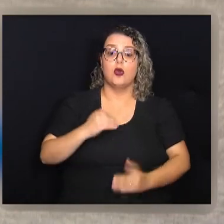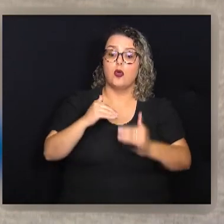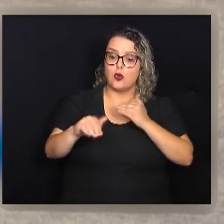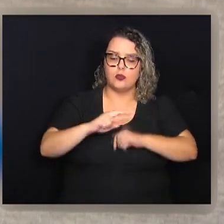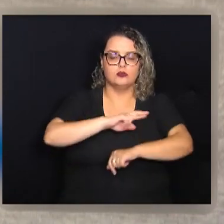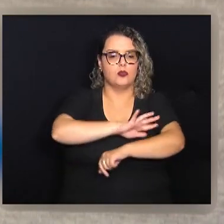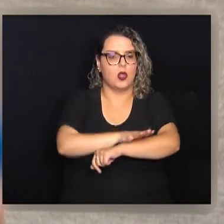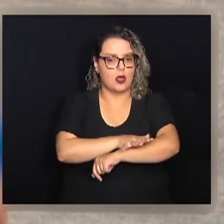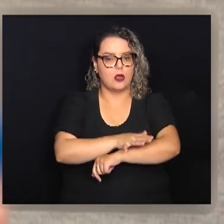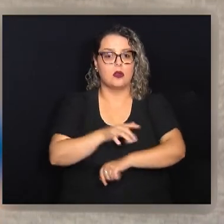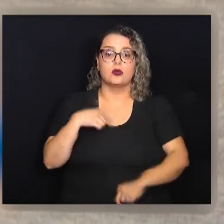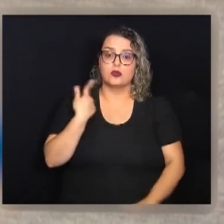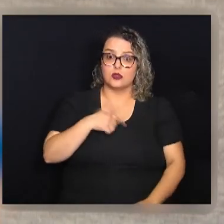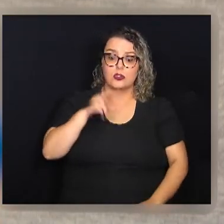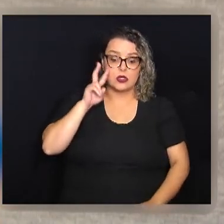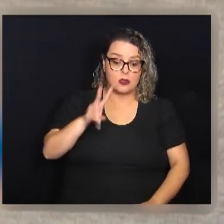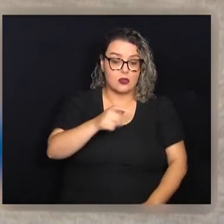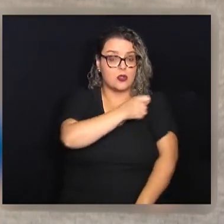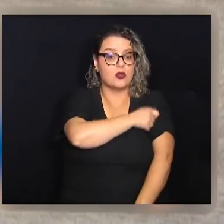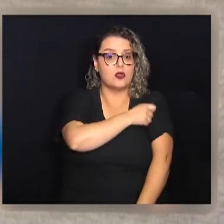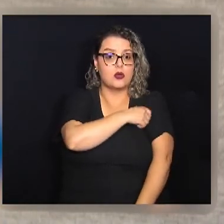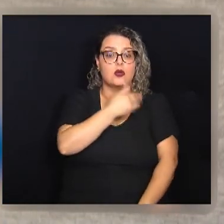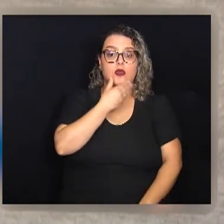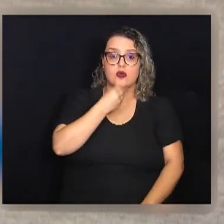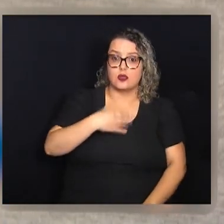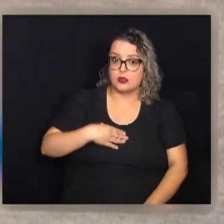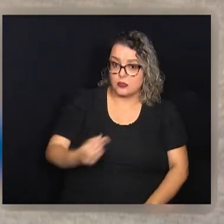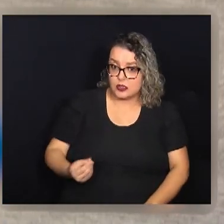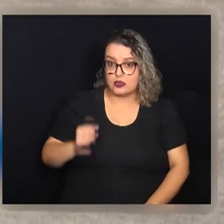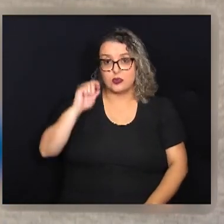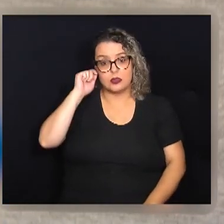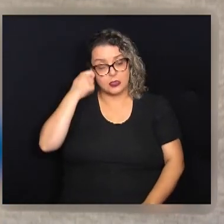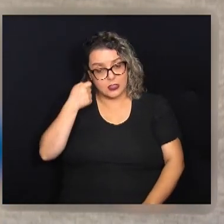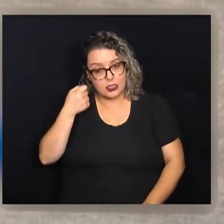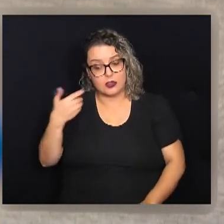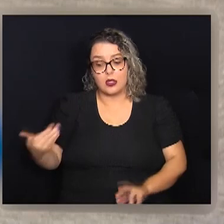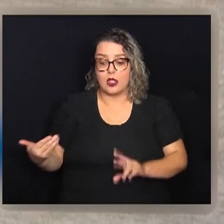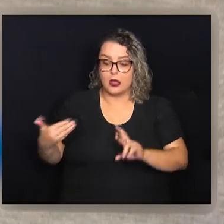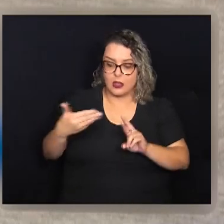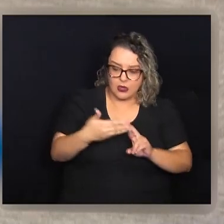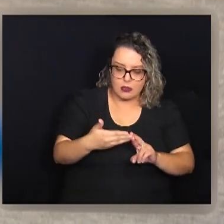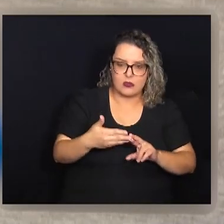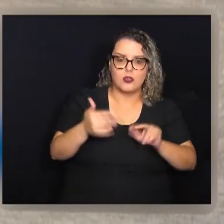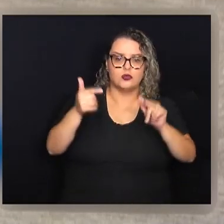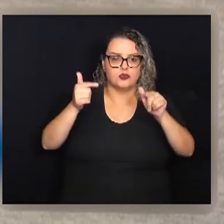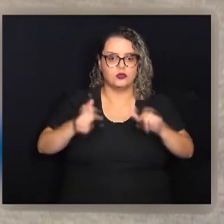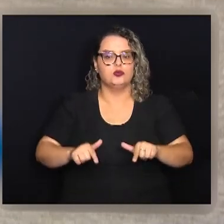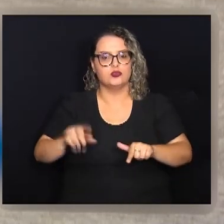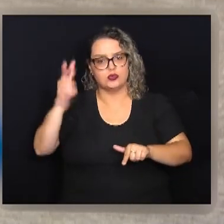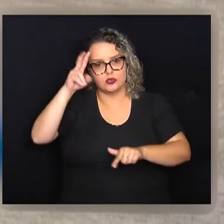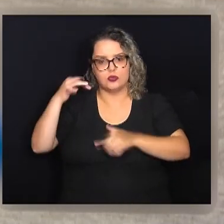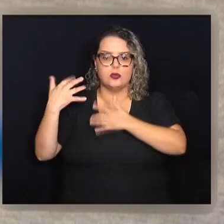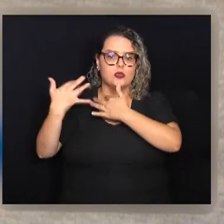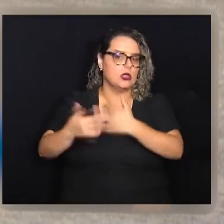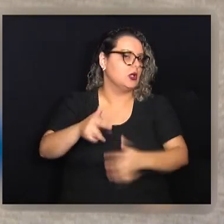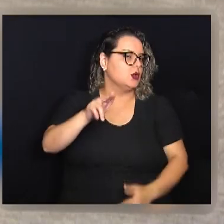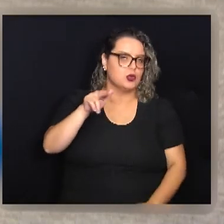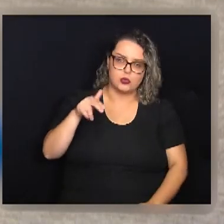ver os nossos alunos, os nossos negros, os nossos filhos estando representados num espaço que historicamente nunca